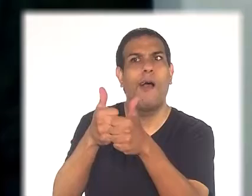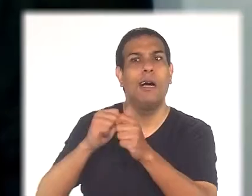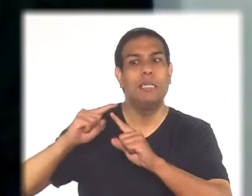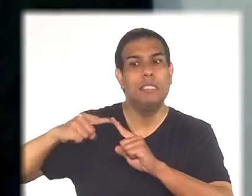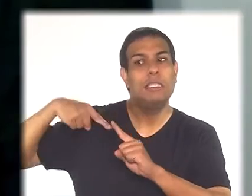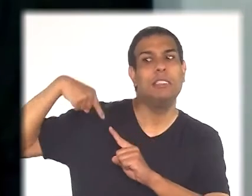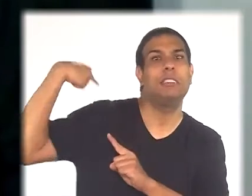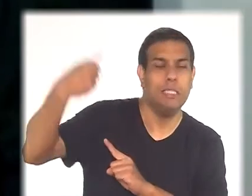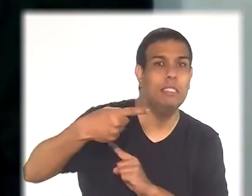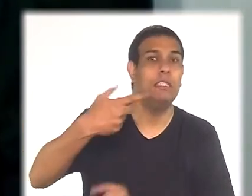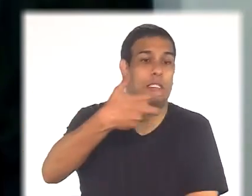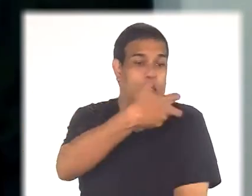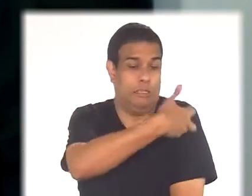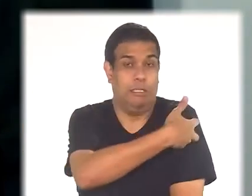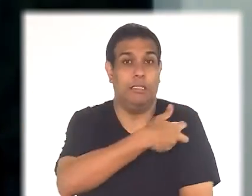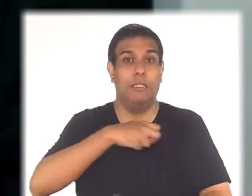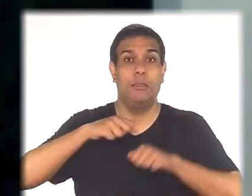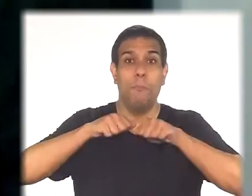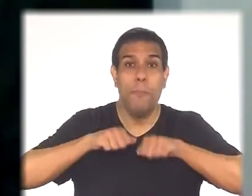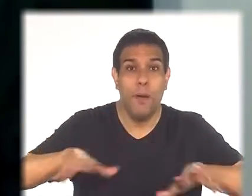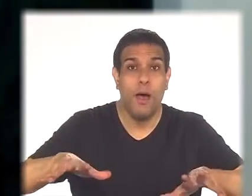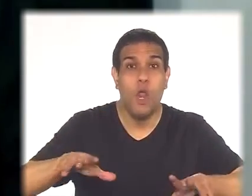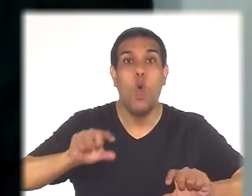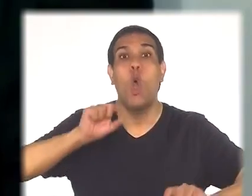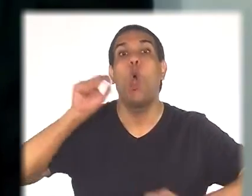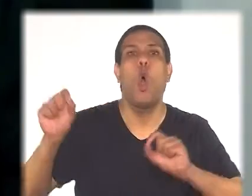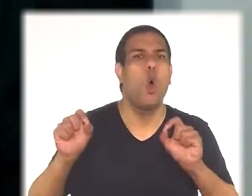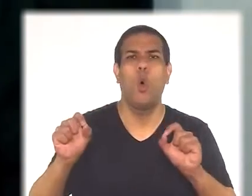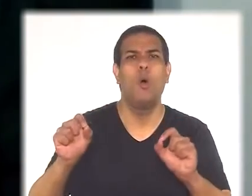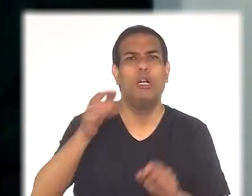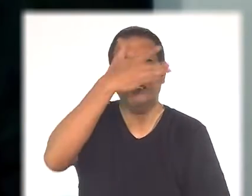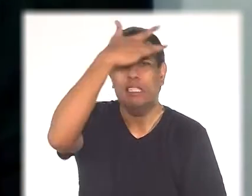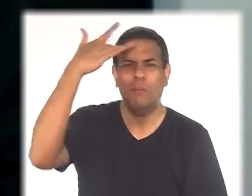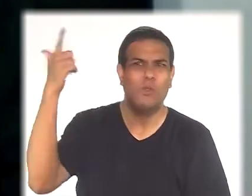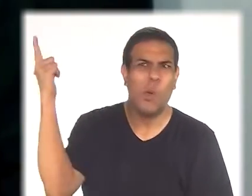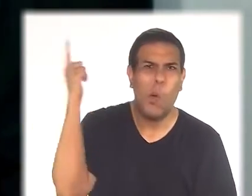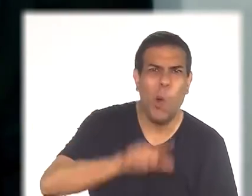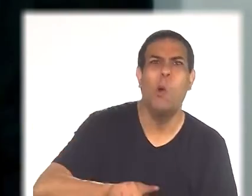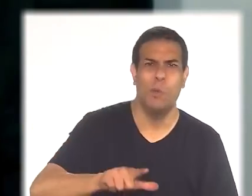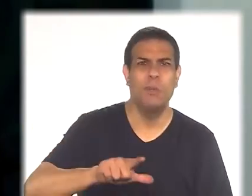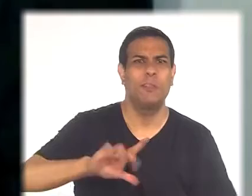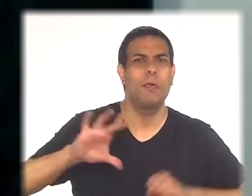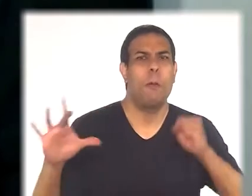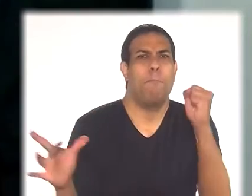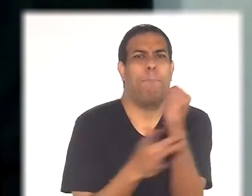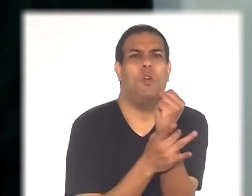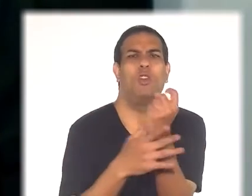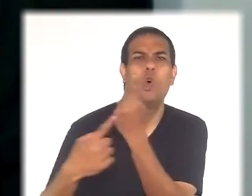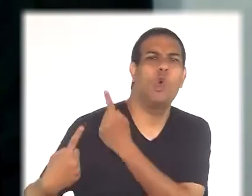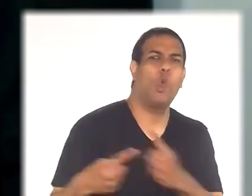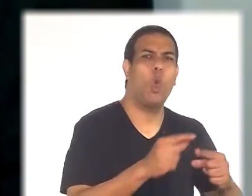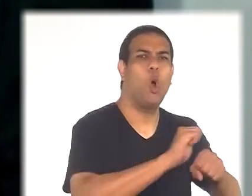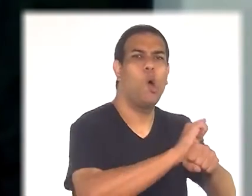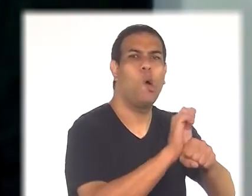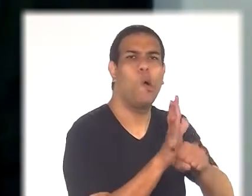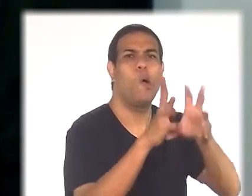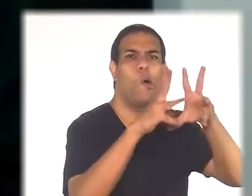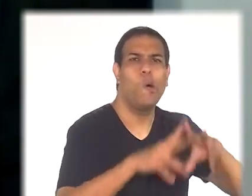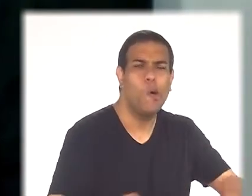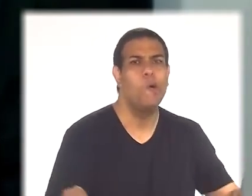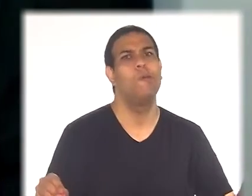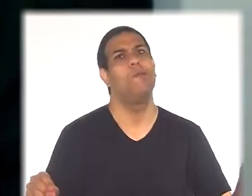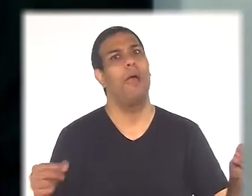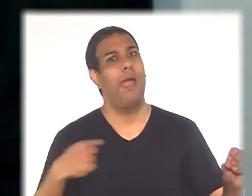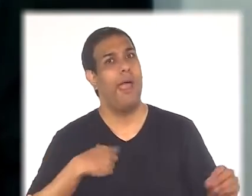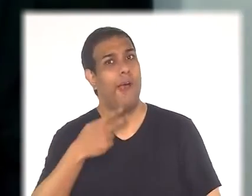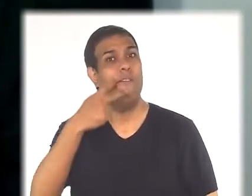fazer um acompanhamento depois da aplicação das vacinas para ver também o nível de proteção e o tempo que essa